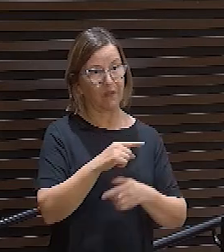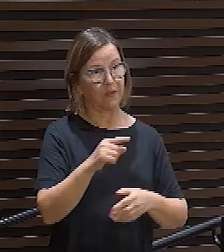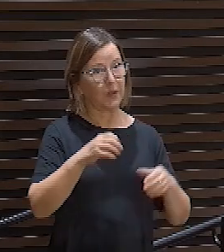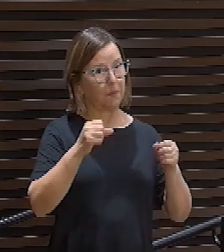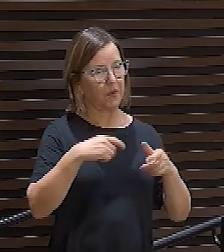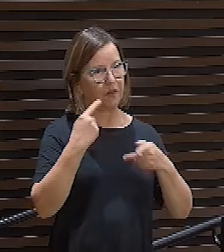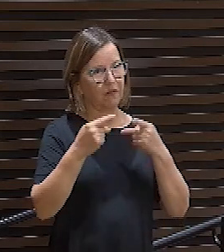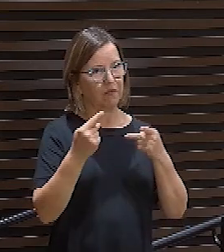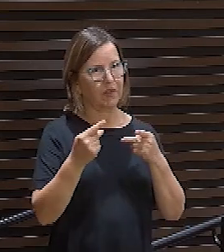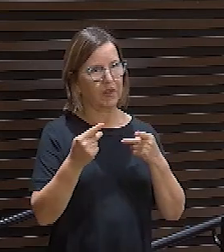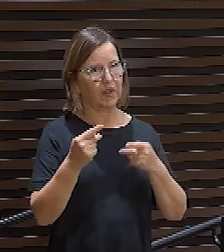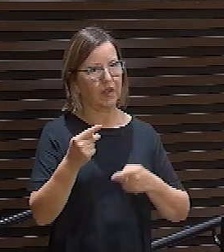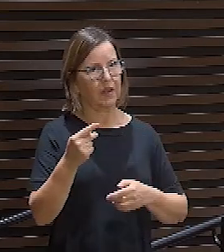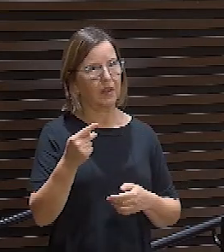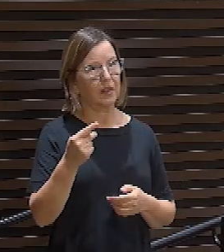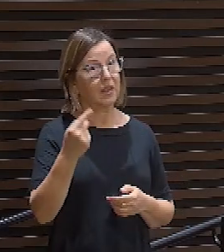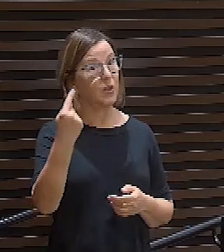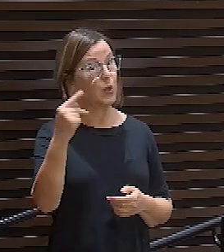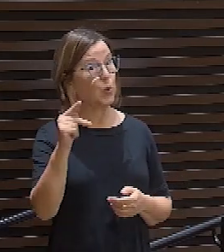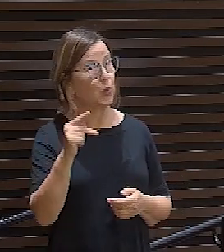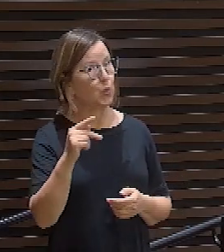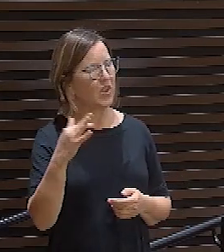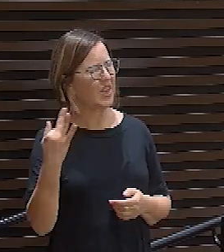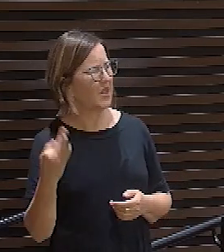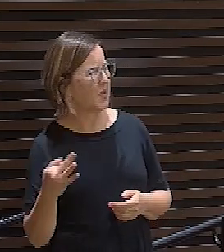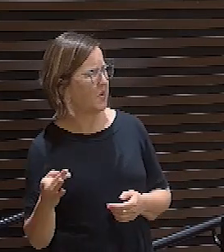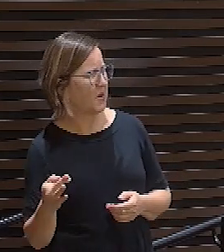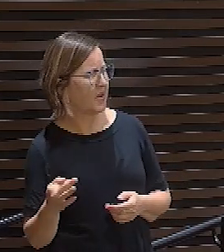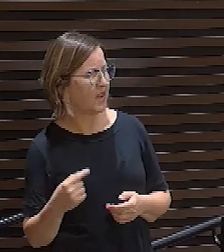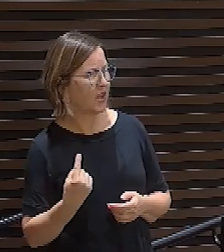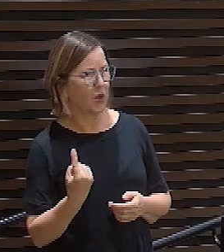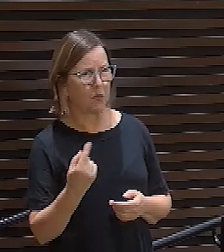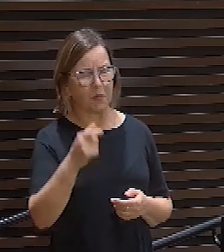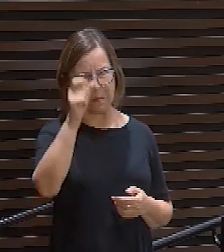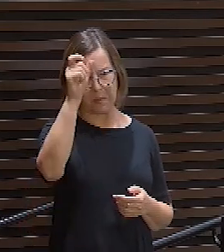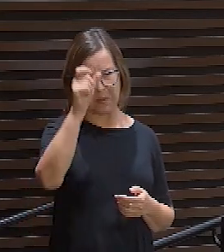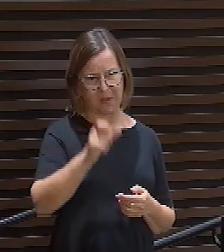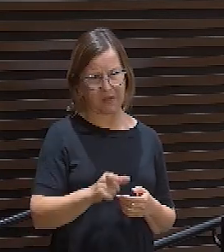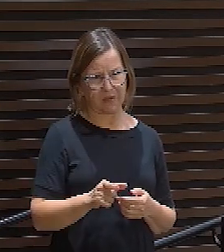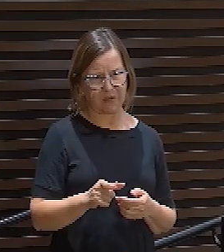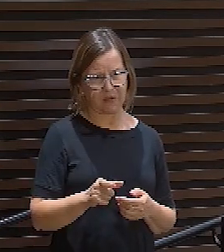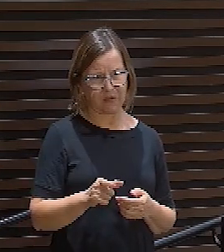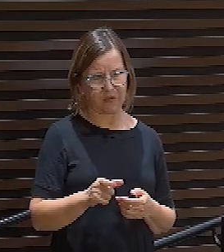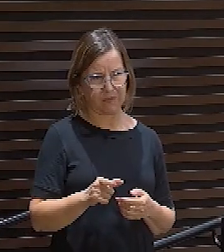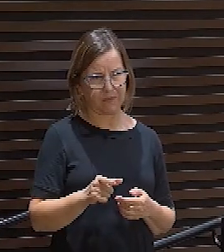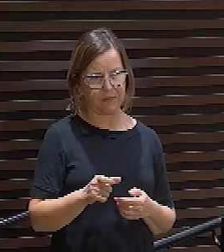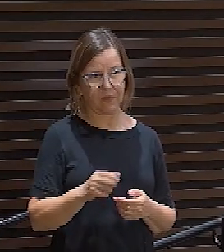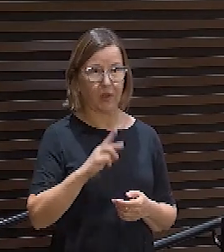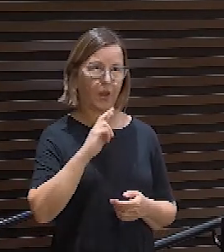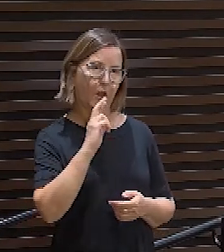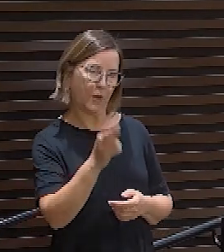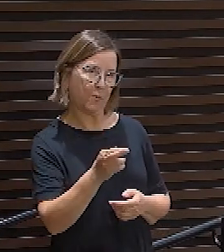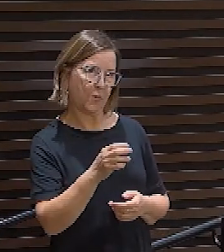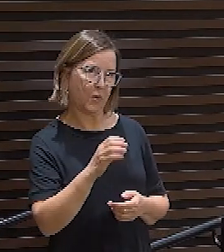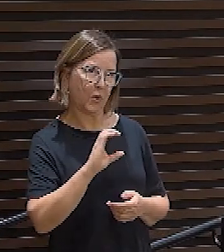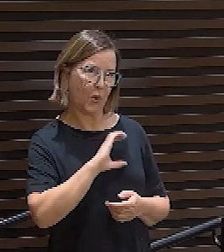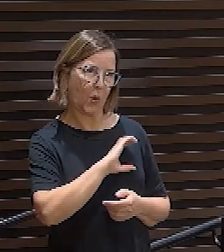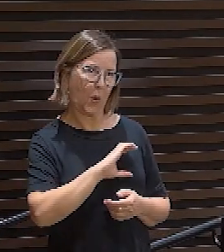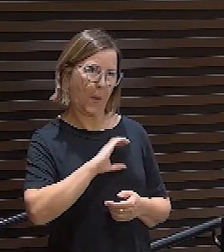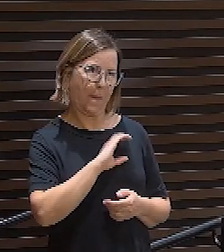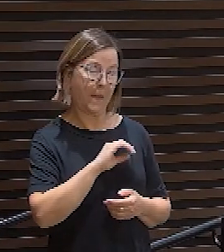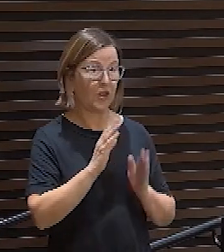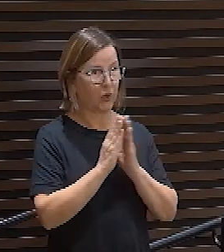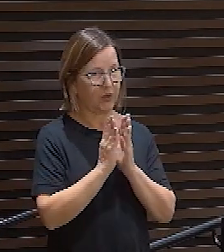de sua dor e alguém responde com compaixão e oração. Você pode falar das